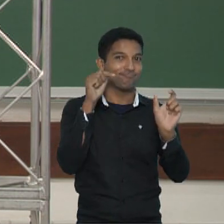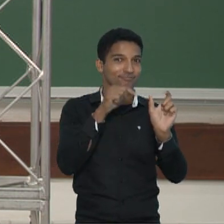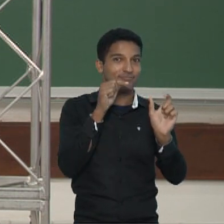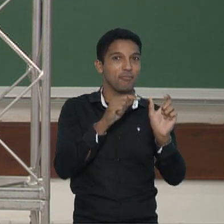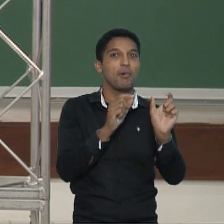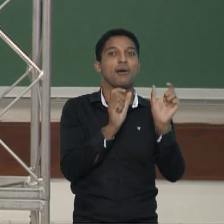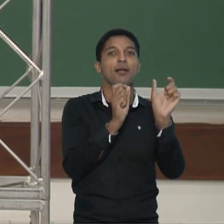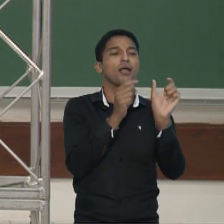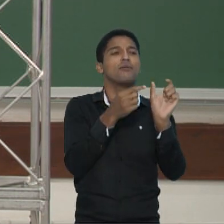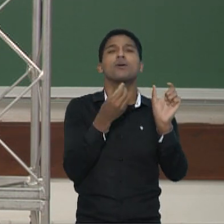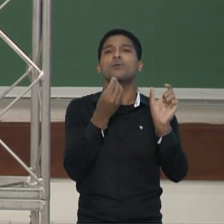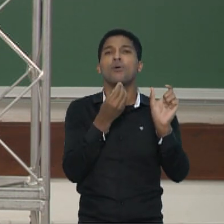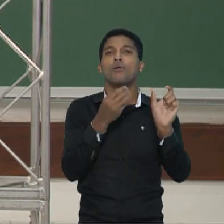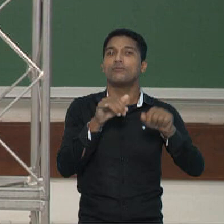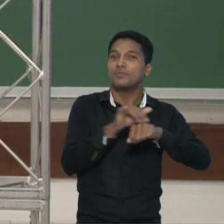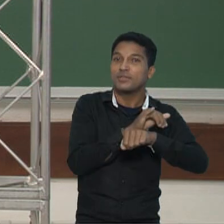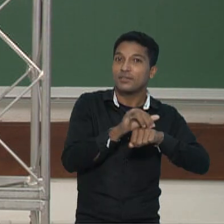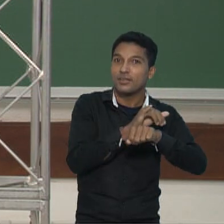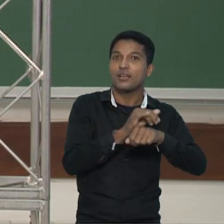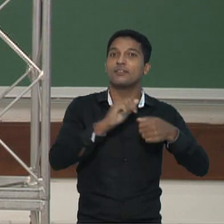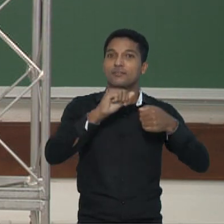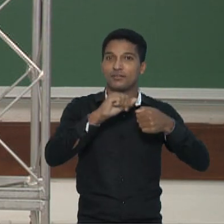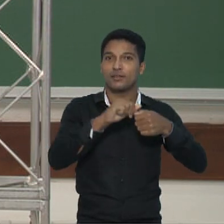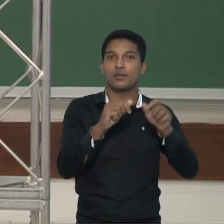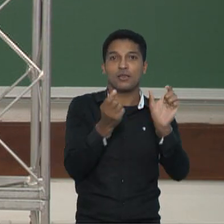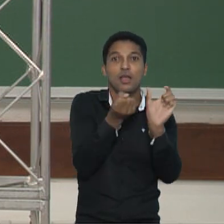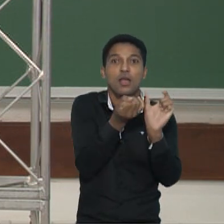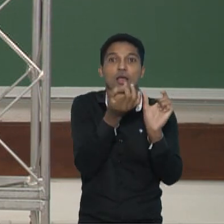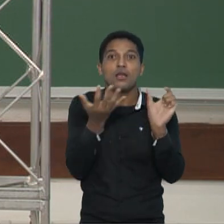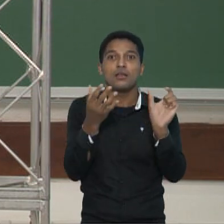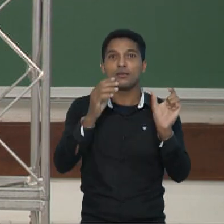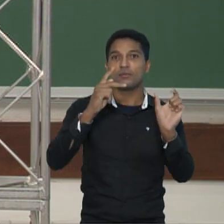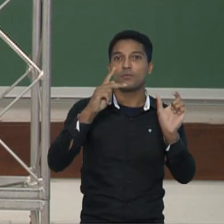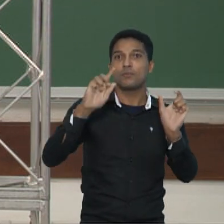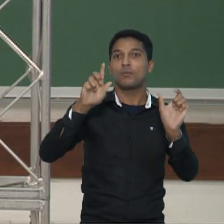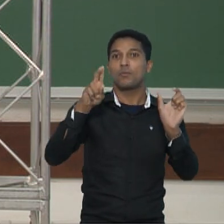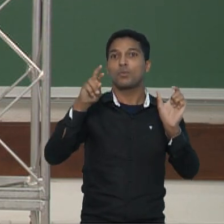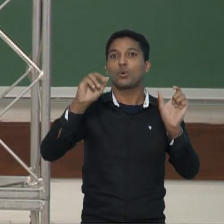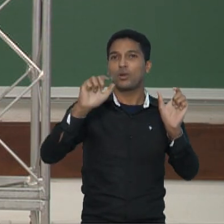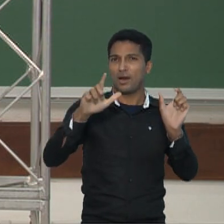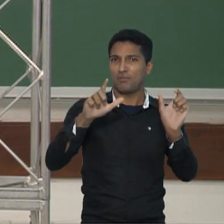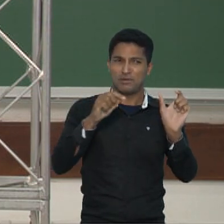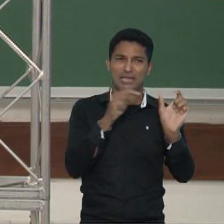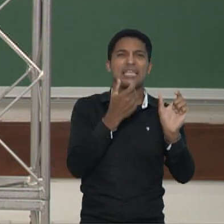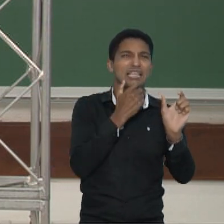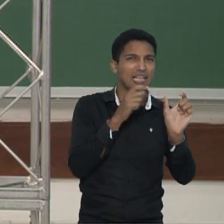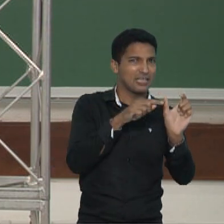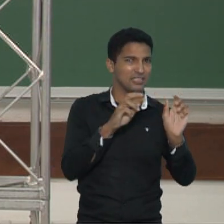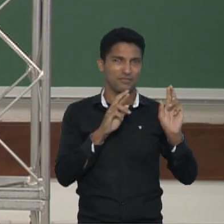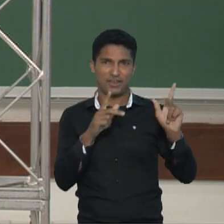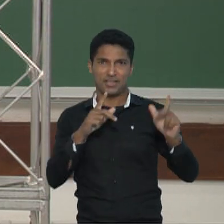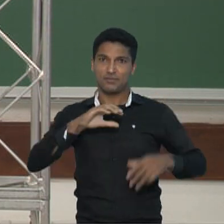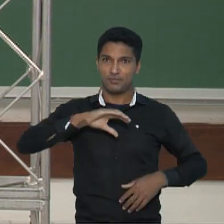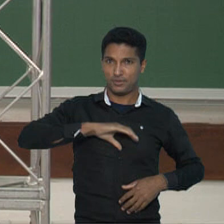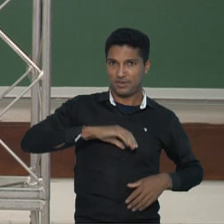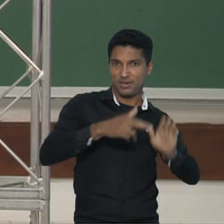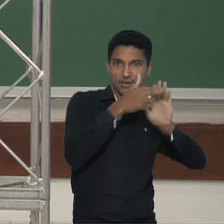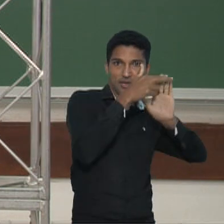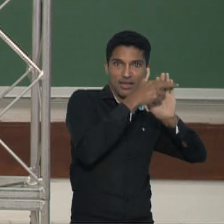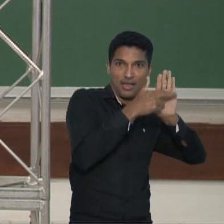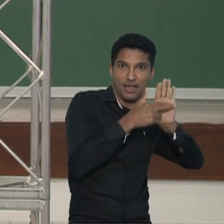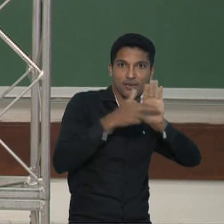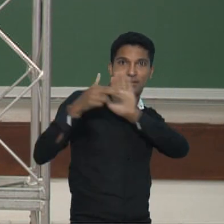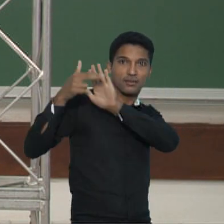esse plural em inglês? Será que é diferente do português? Será que ele é totalmente igual? Será que tem regras? Tem